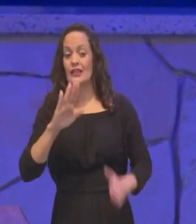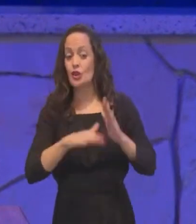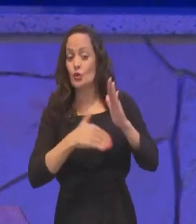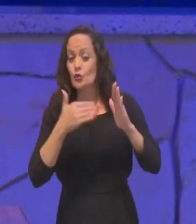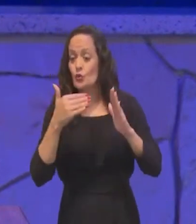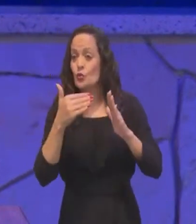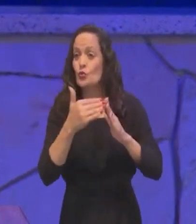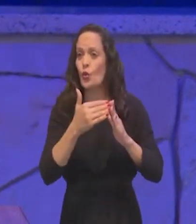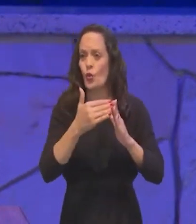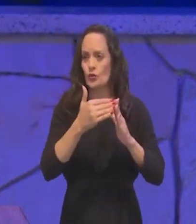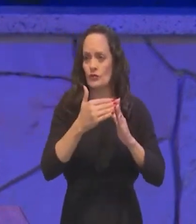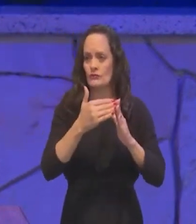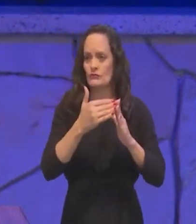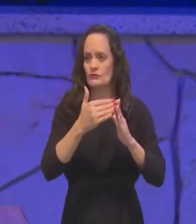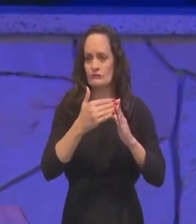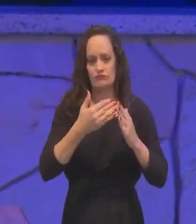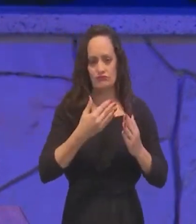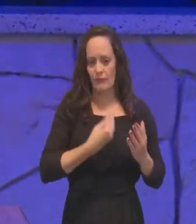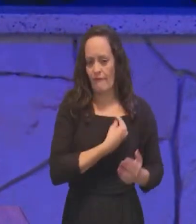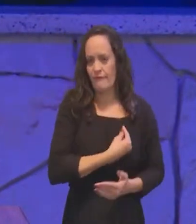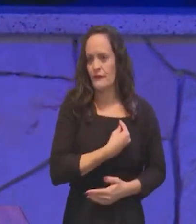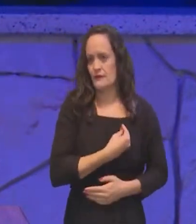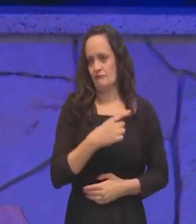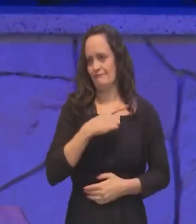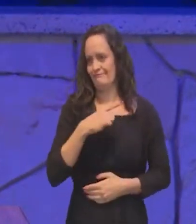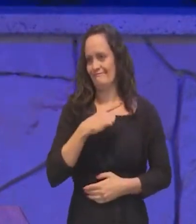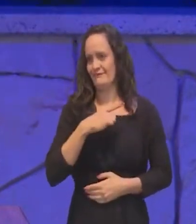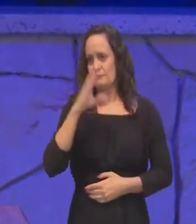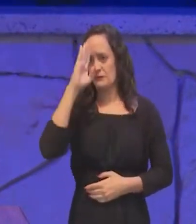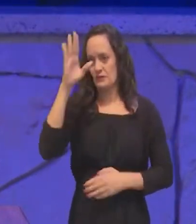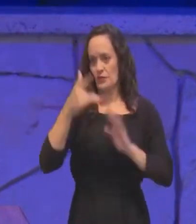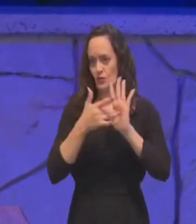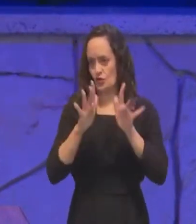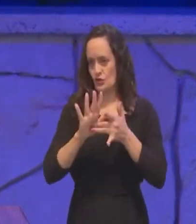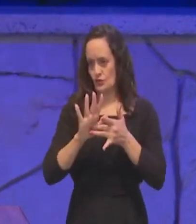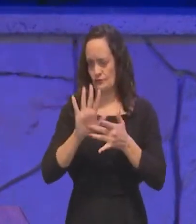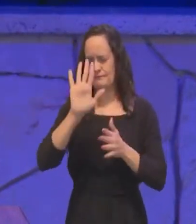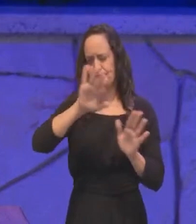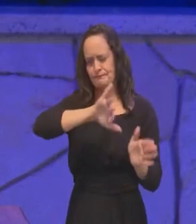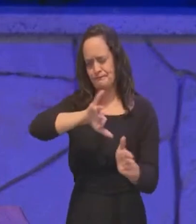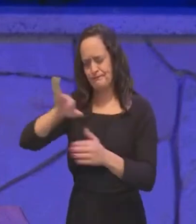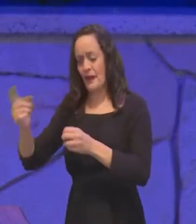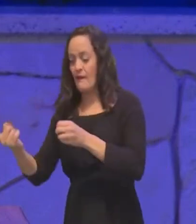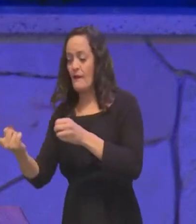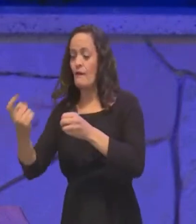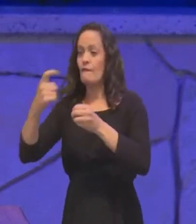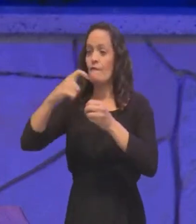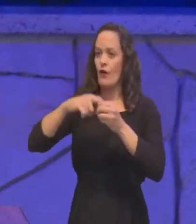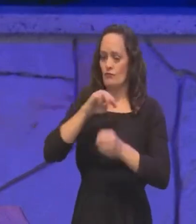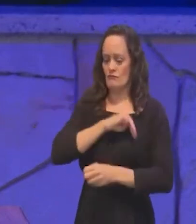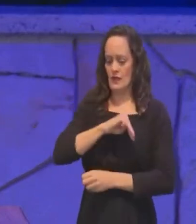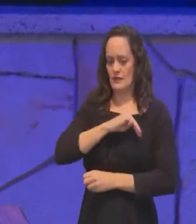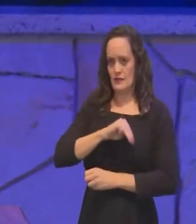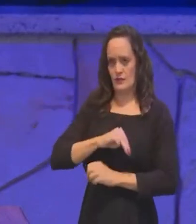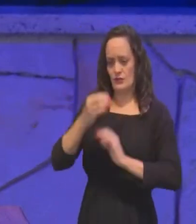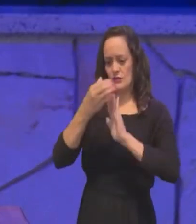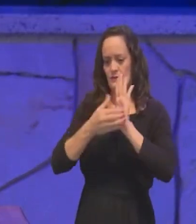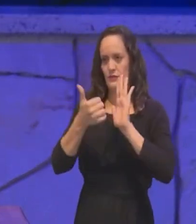toda plenitude. Então, volte para o capítulo 16 de